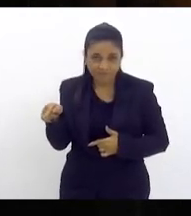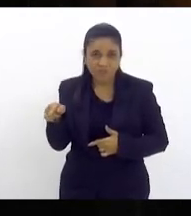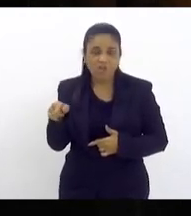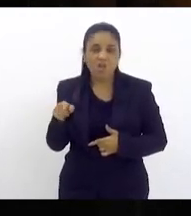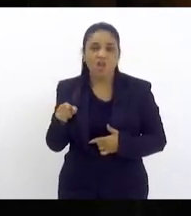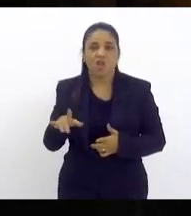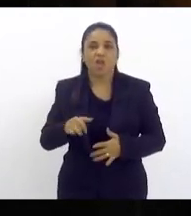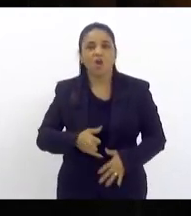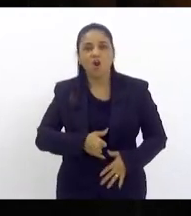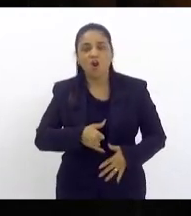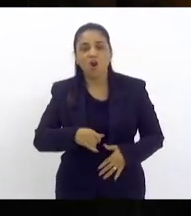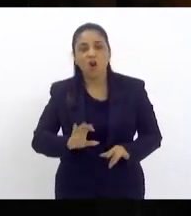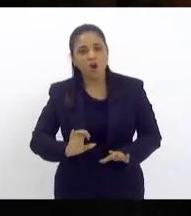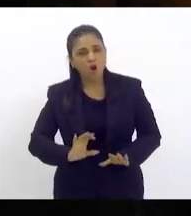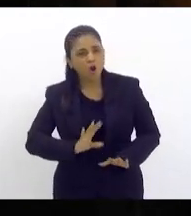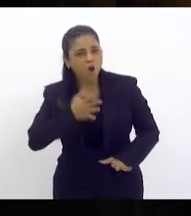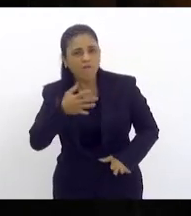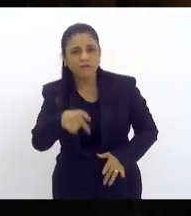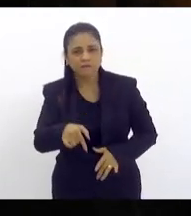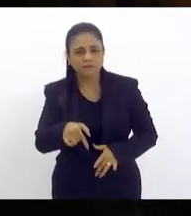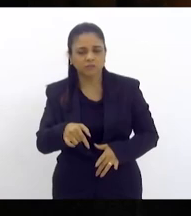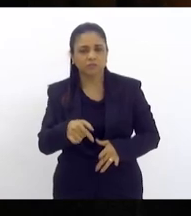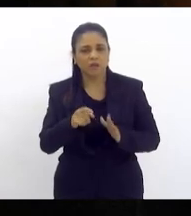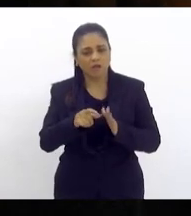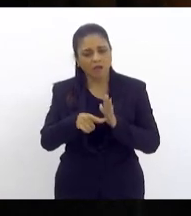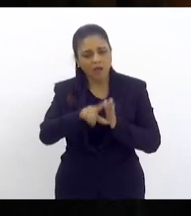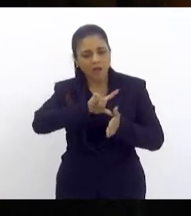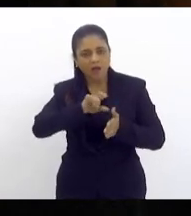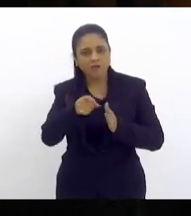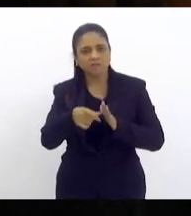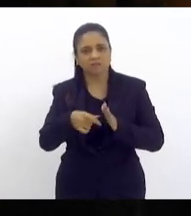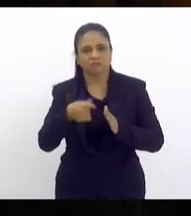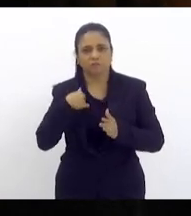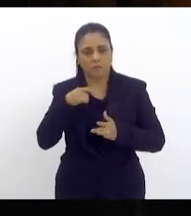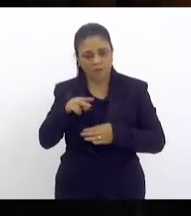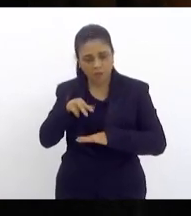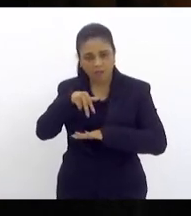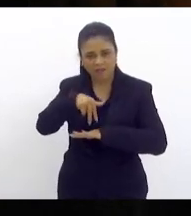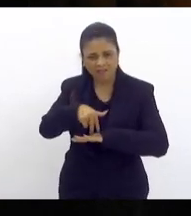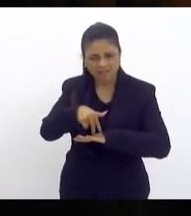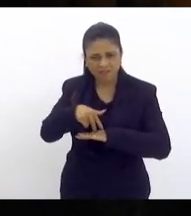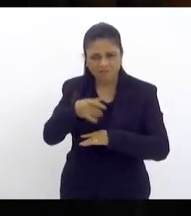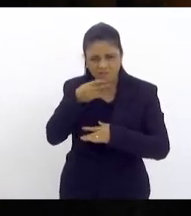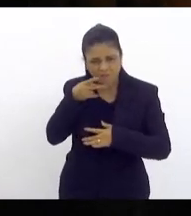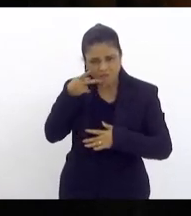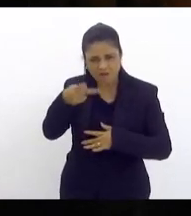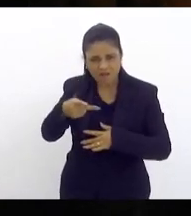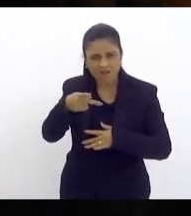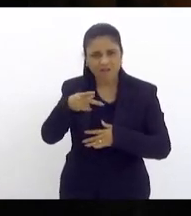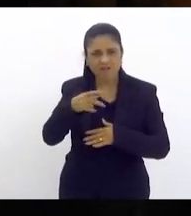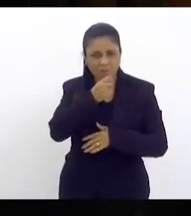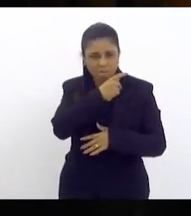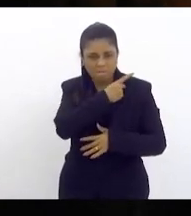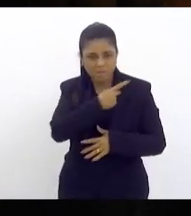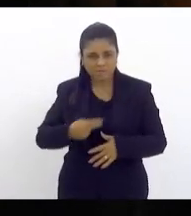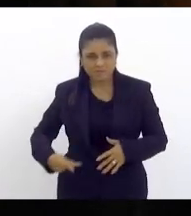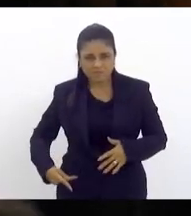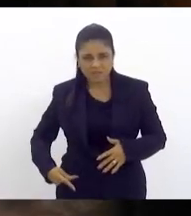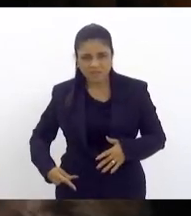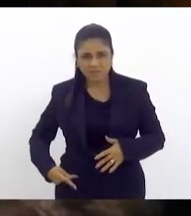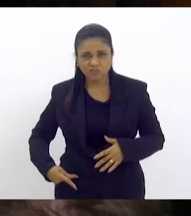covardia os deputados que nos que me antecederam aqui falar que o presidente bolsonaro é uma bandido da história do Brasil